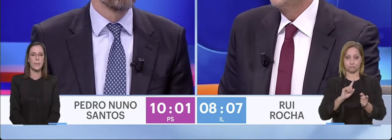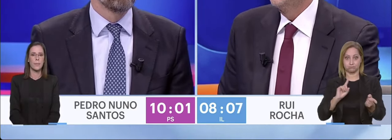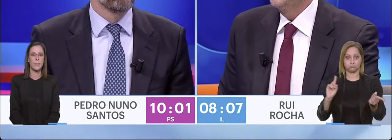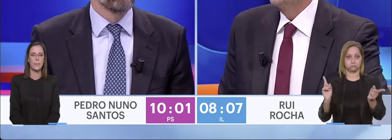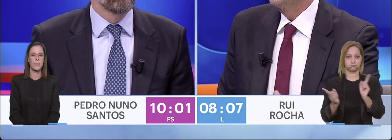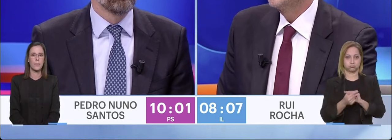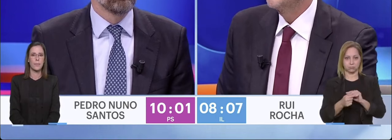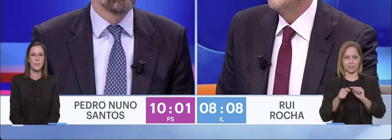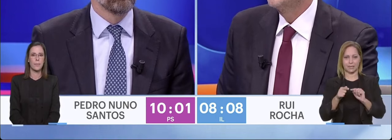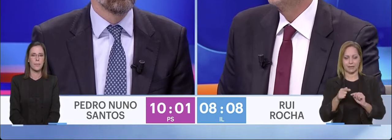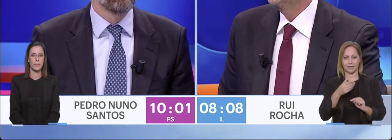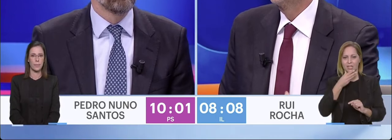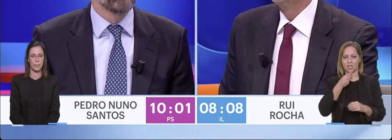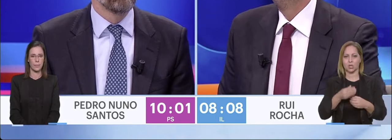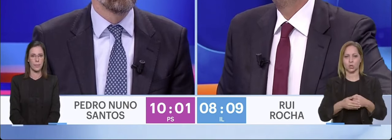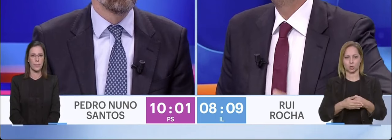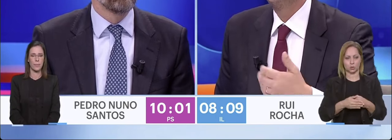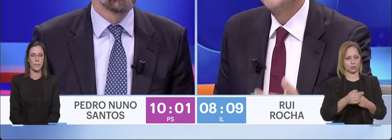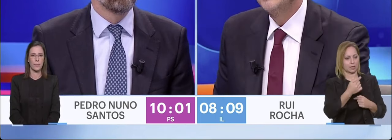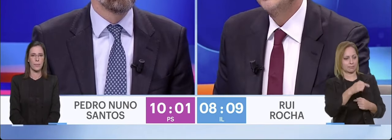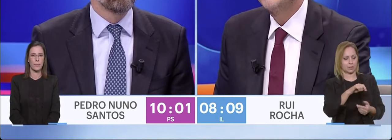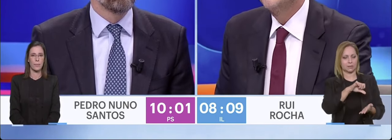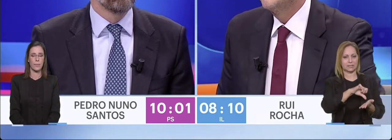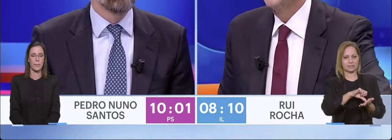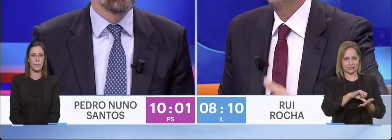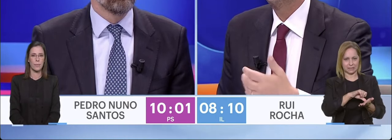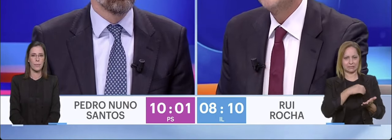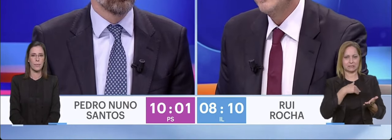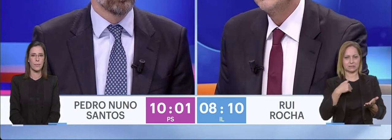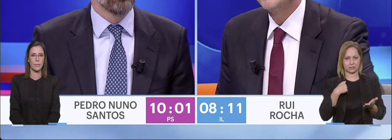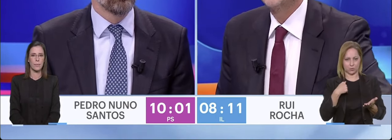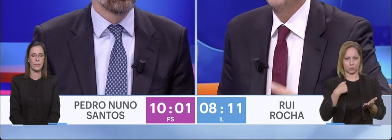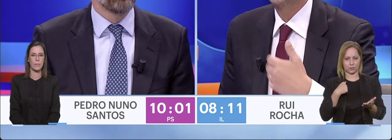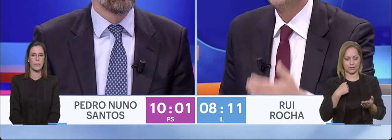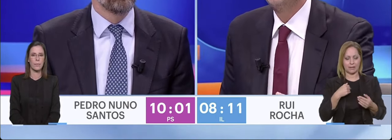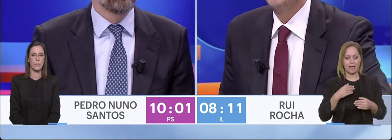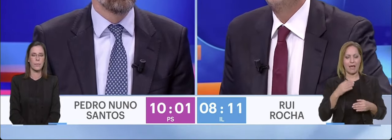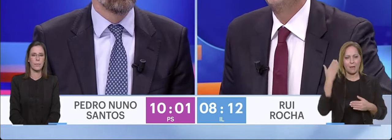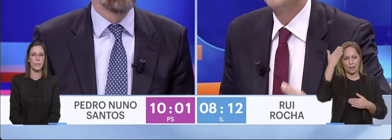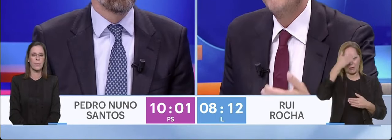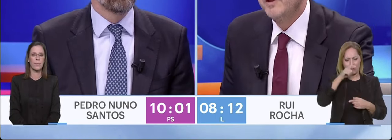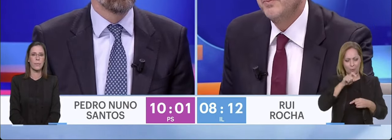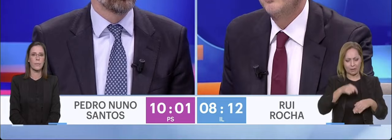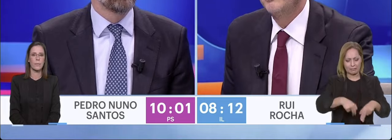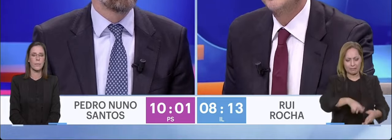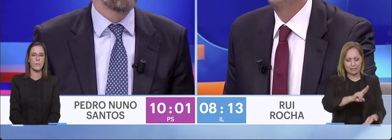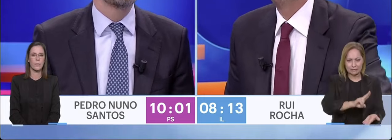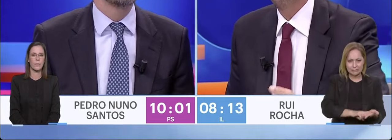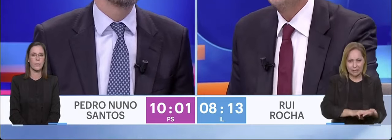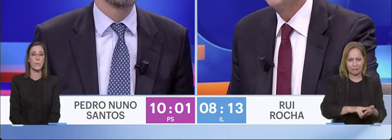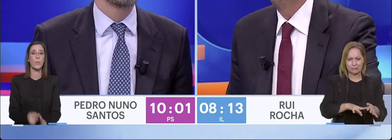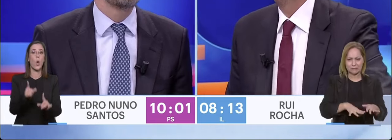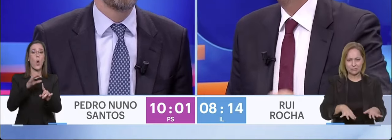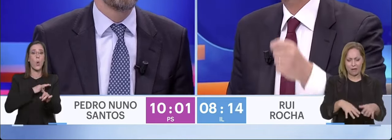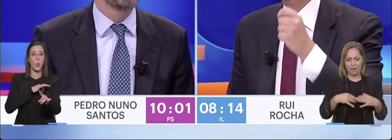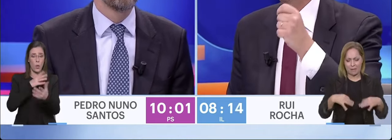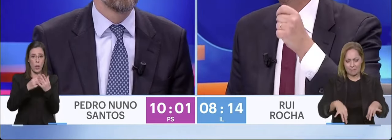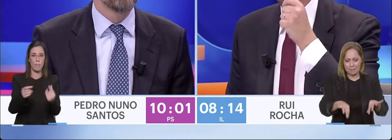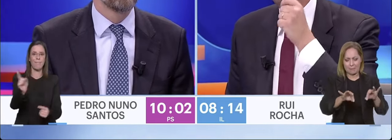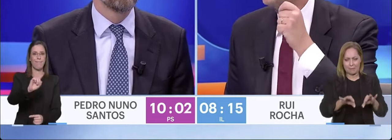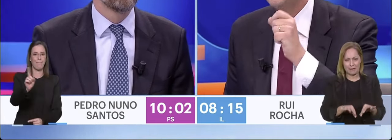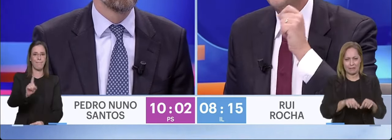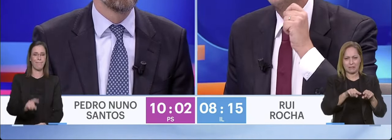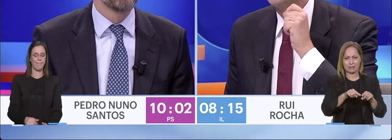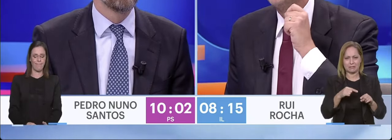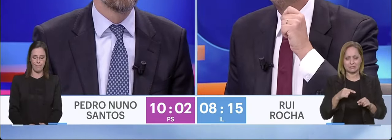ter idosos em centros de saúde pela noite dentro deitados em mantas à chuva e ao frio como eu vi Pedro is à